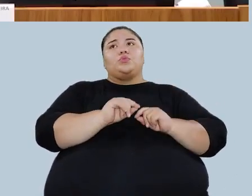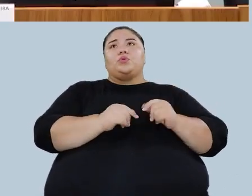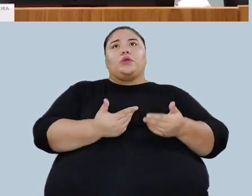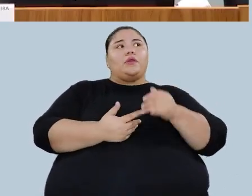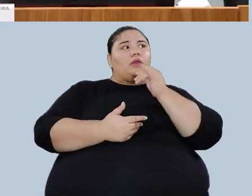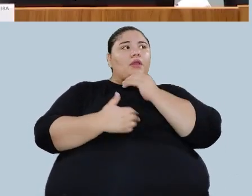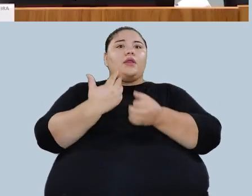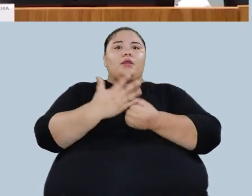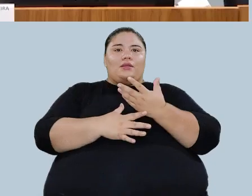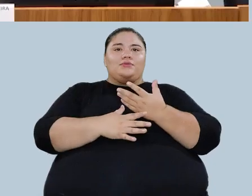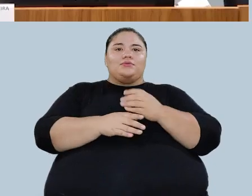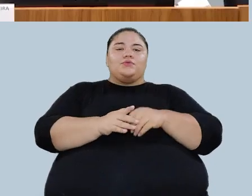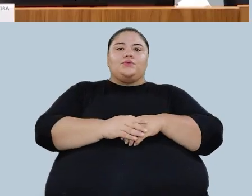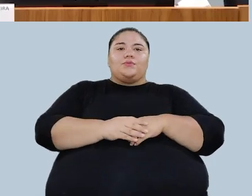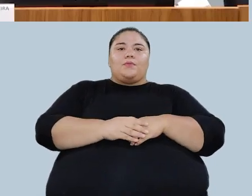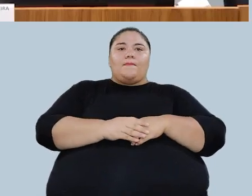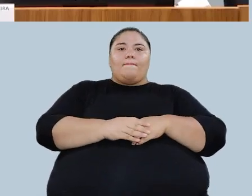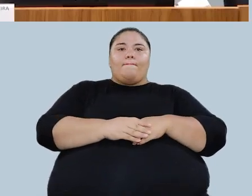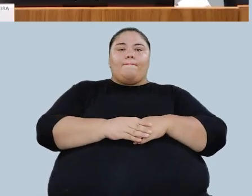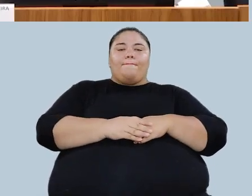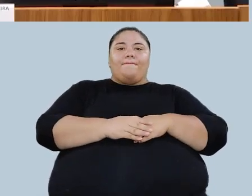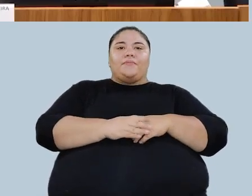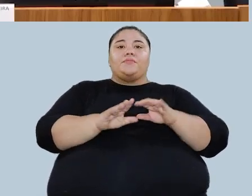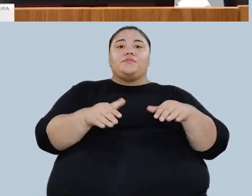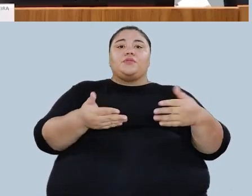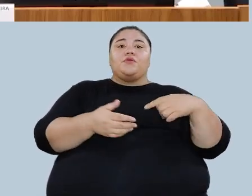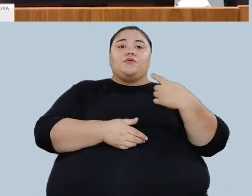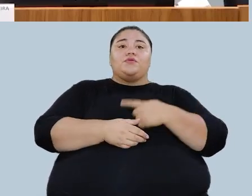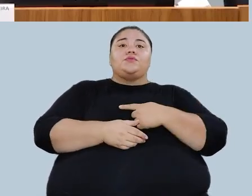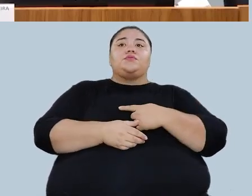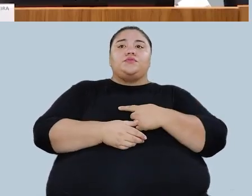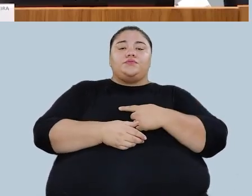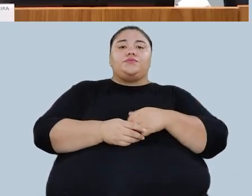na sua formulação. Então, vamos lá.